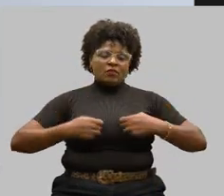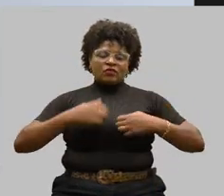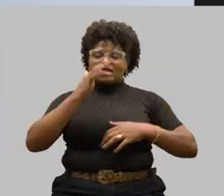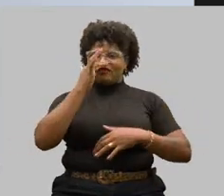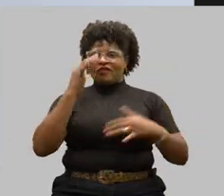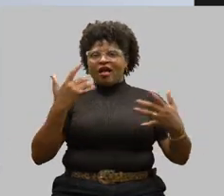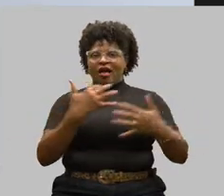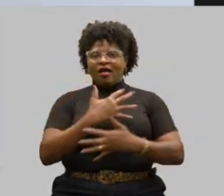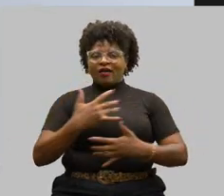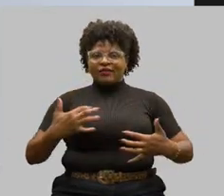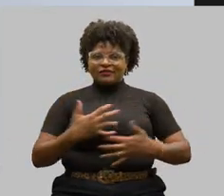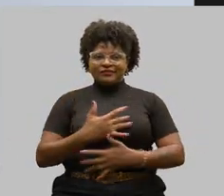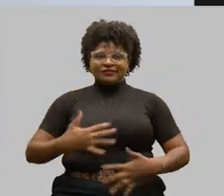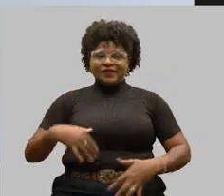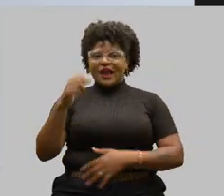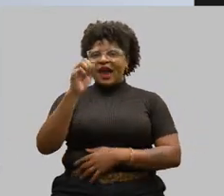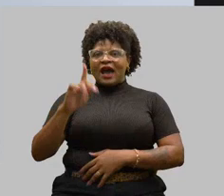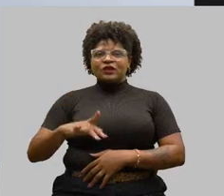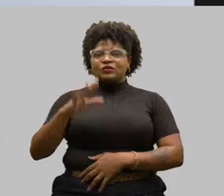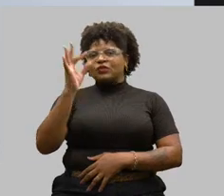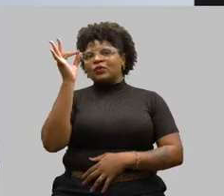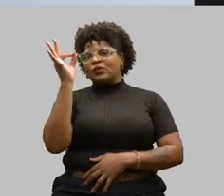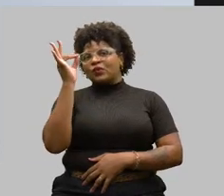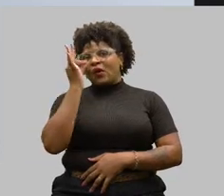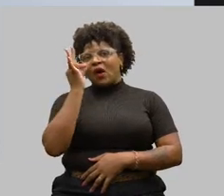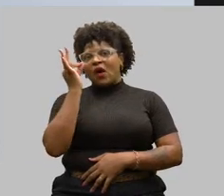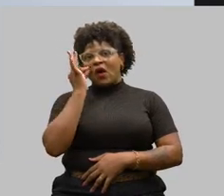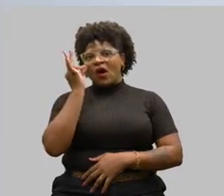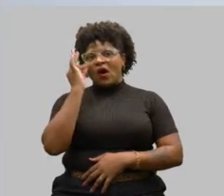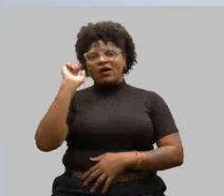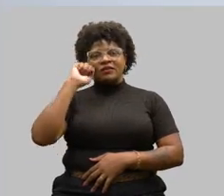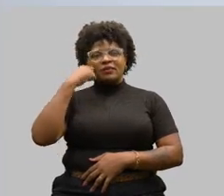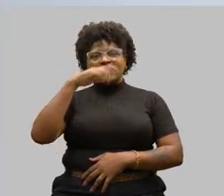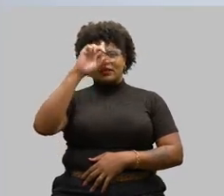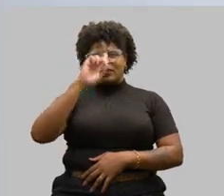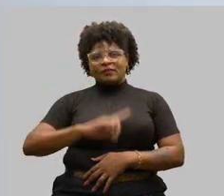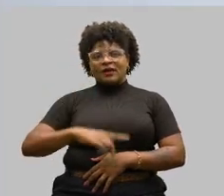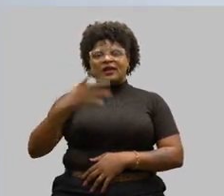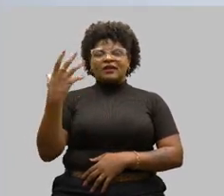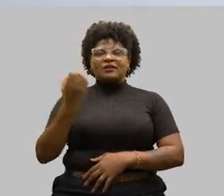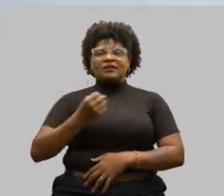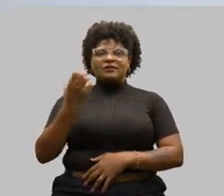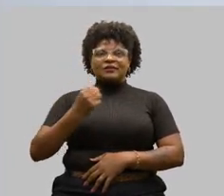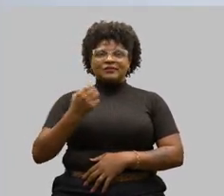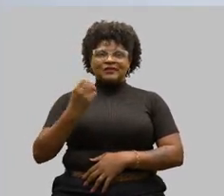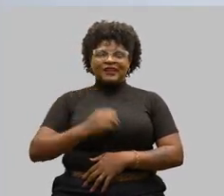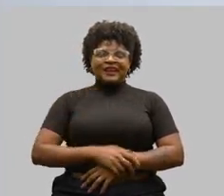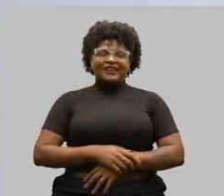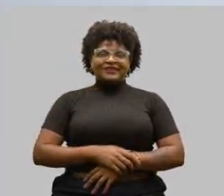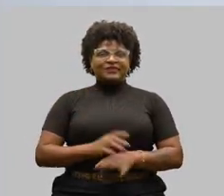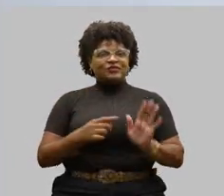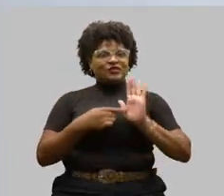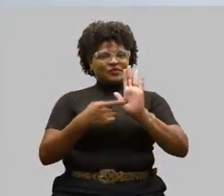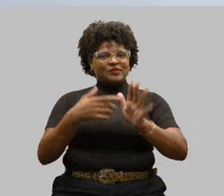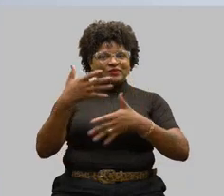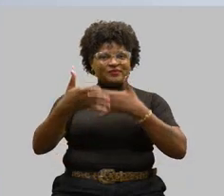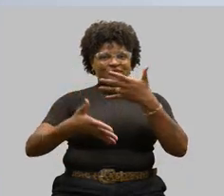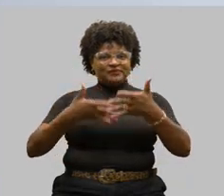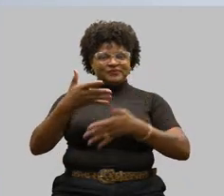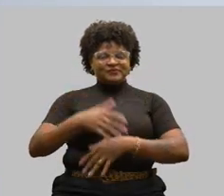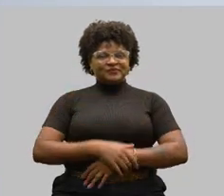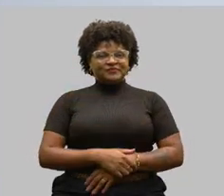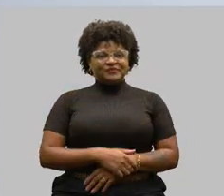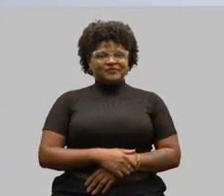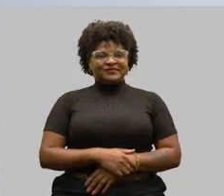nas cores azul rosa Preto amarelo e branco Me apresenta também em Libras ele é